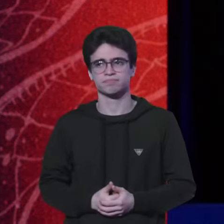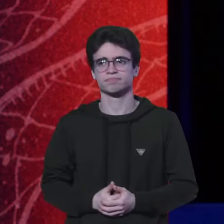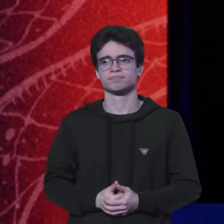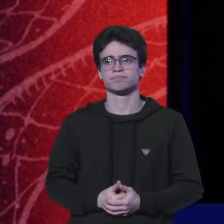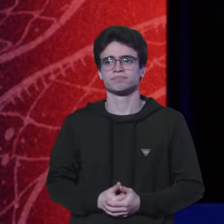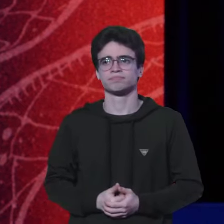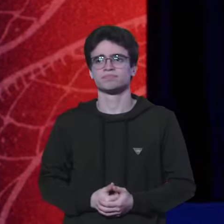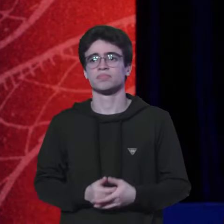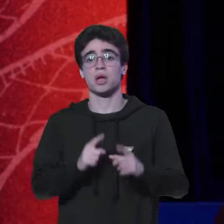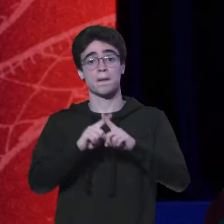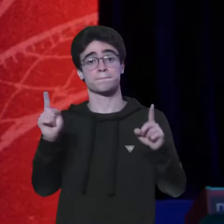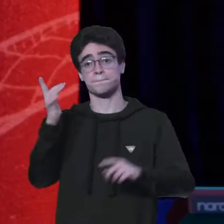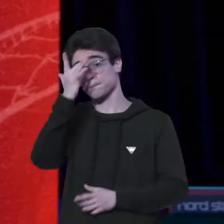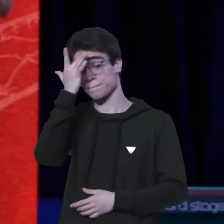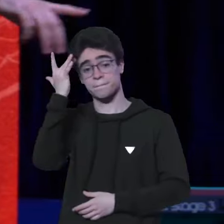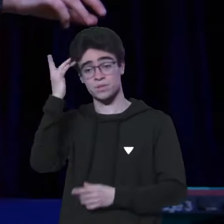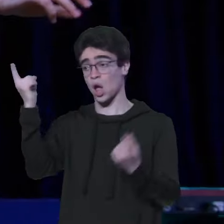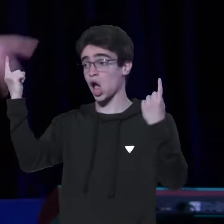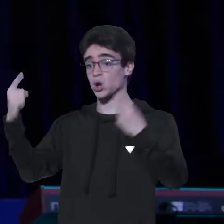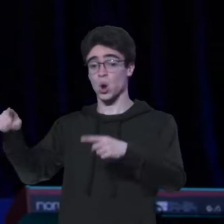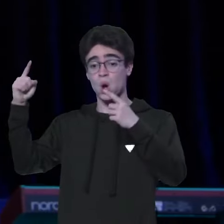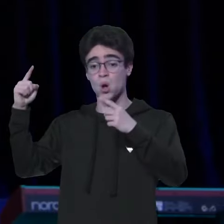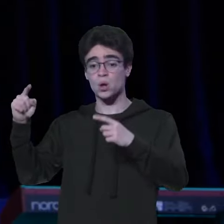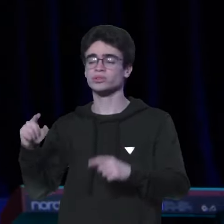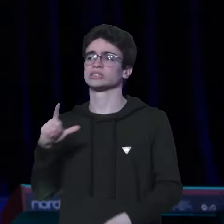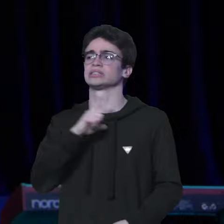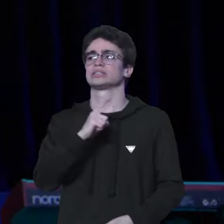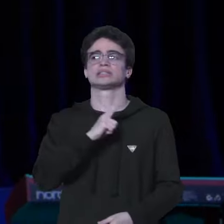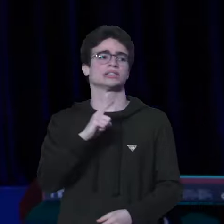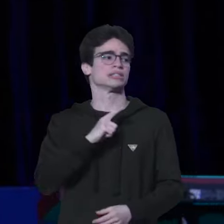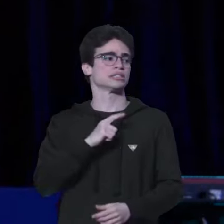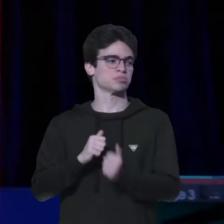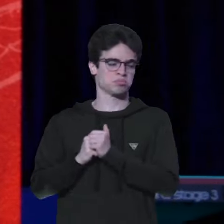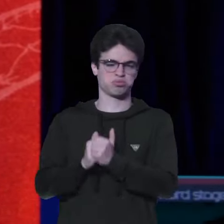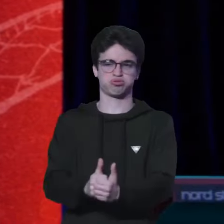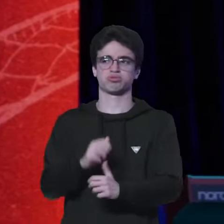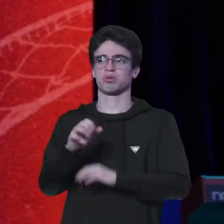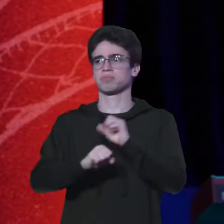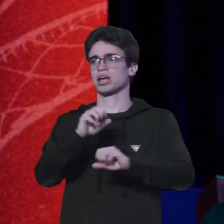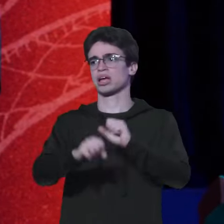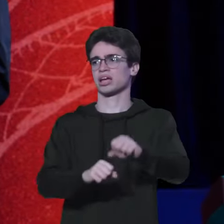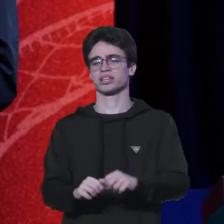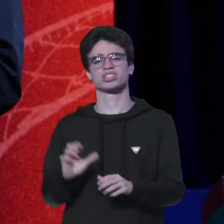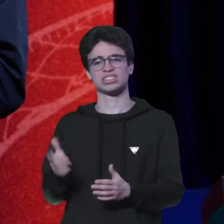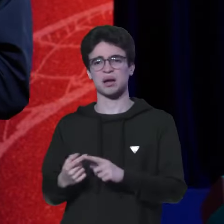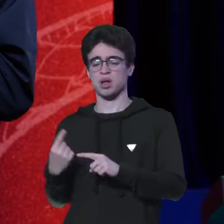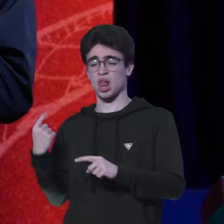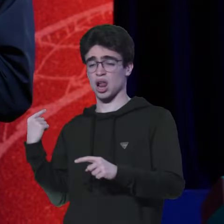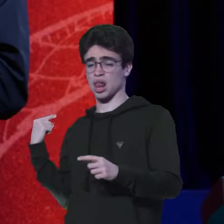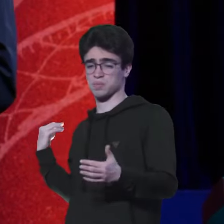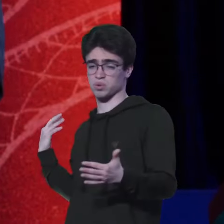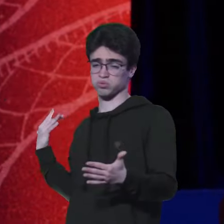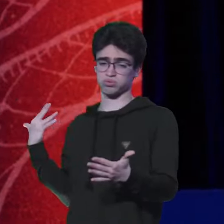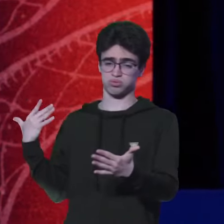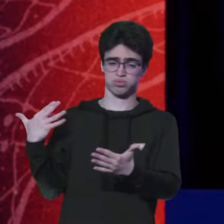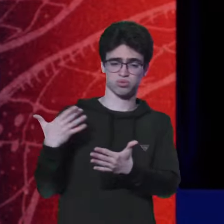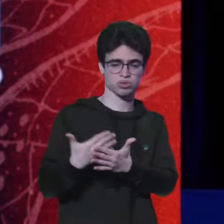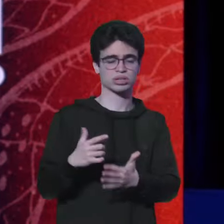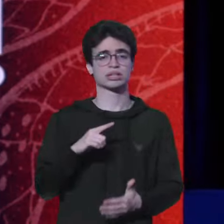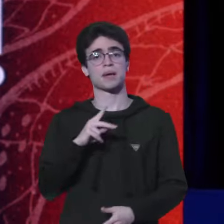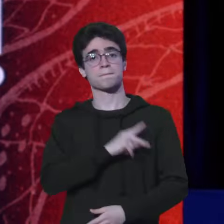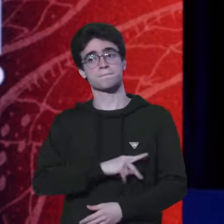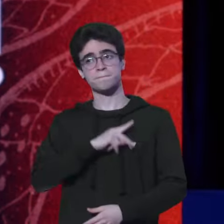E aqueles que pregam contra isso são perseguidos. Desde lá atrás, Paulo e Silas